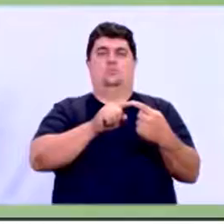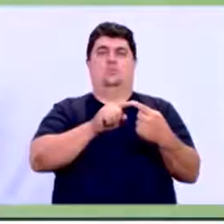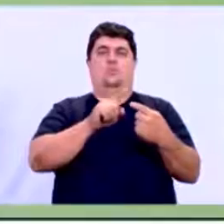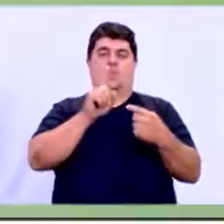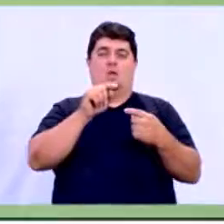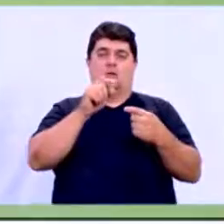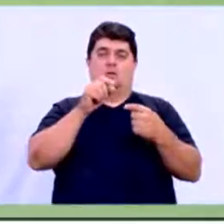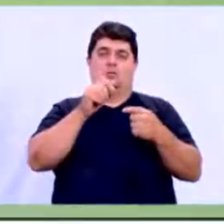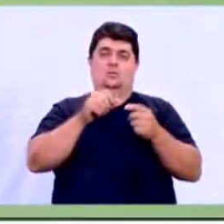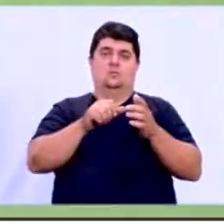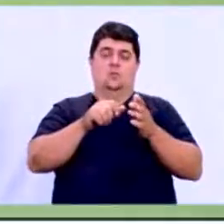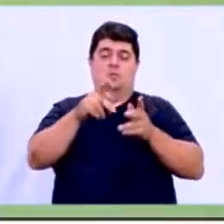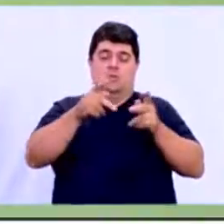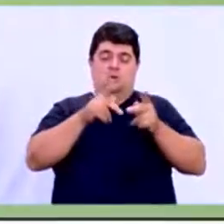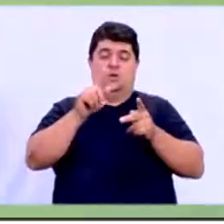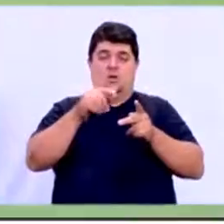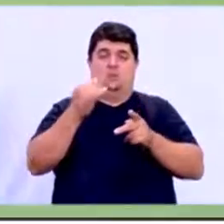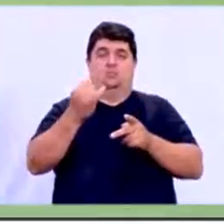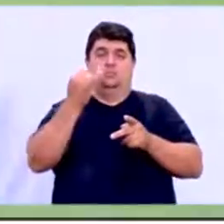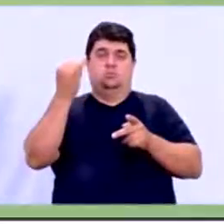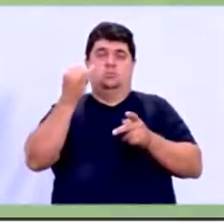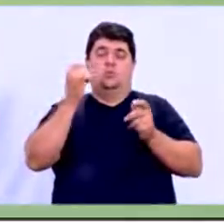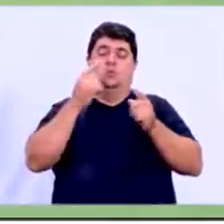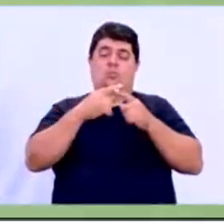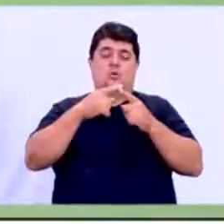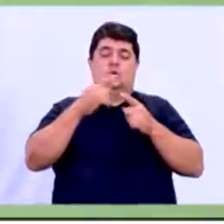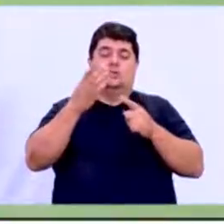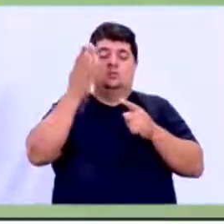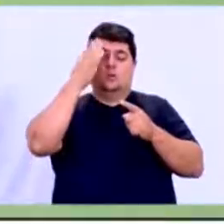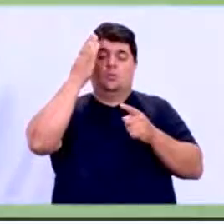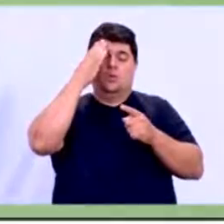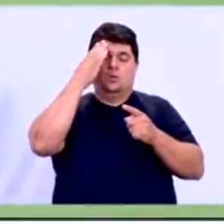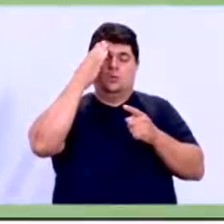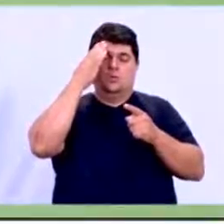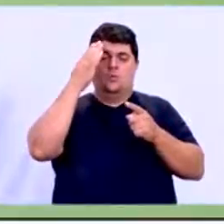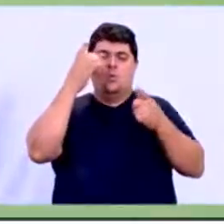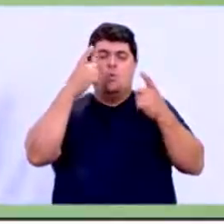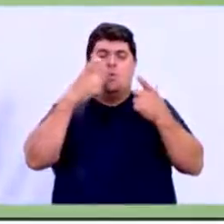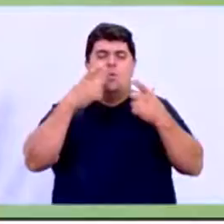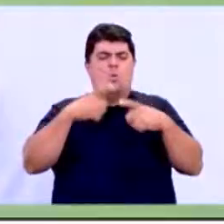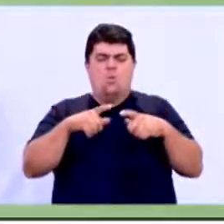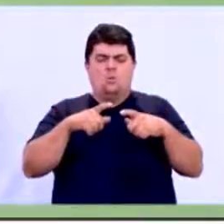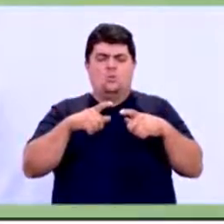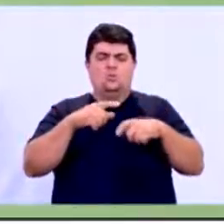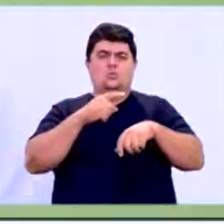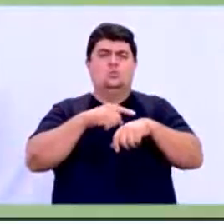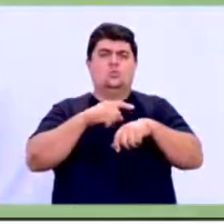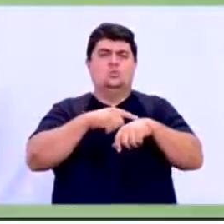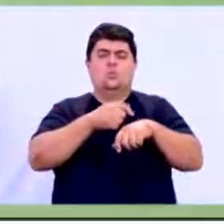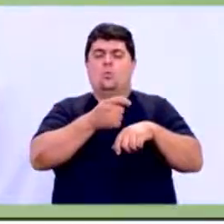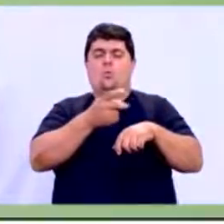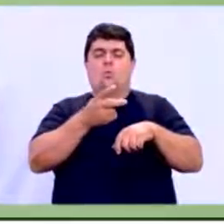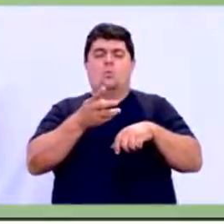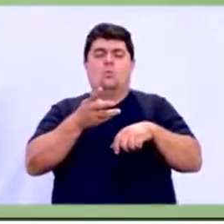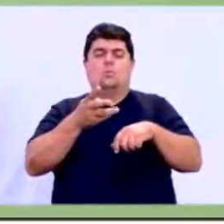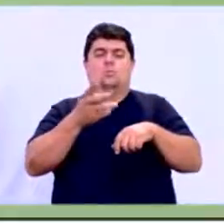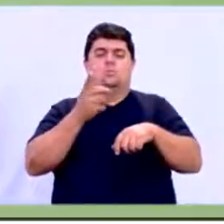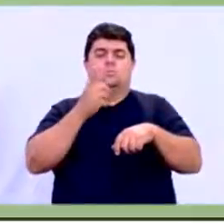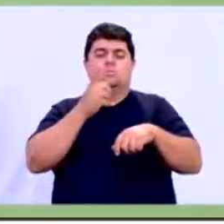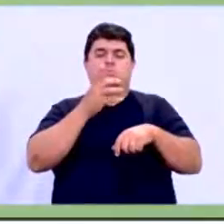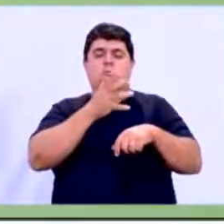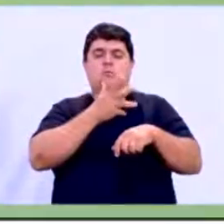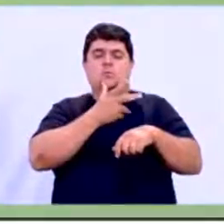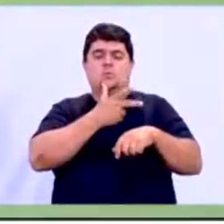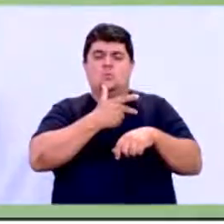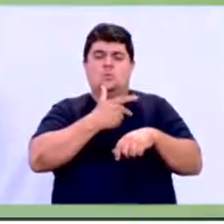aqui a gente planeja justamente porque a gente quer saber para onde vamos, né? Quando estaremos